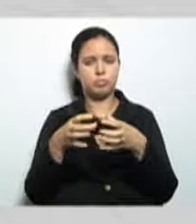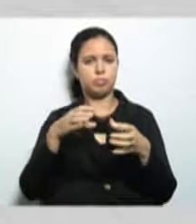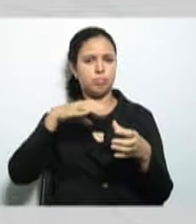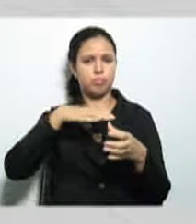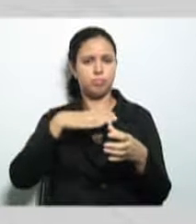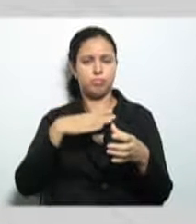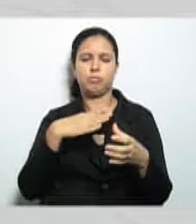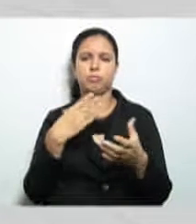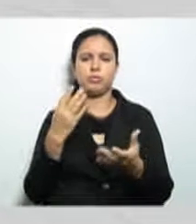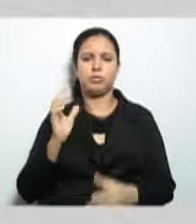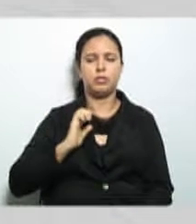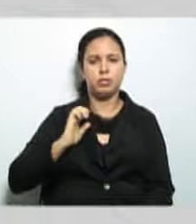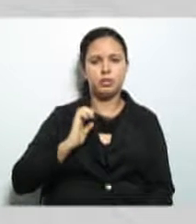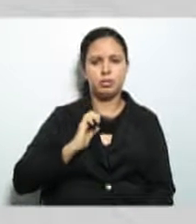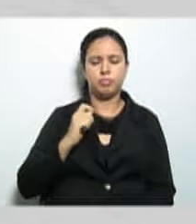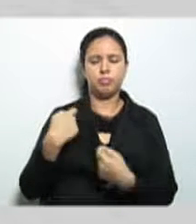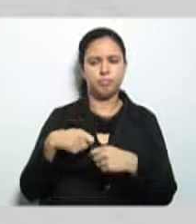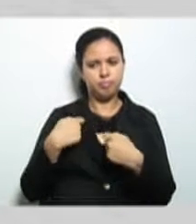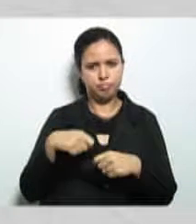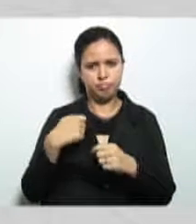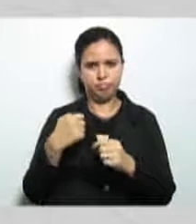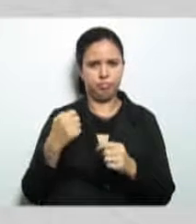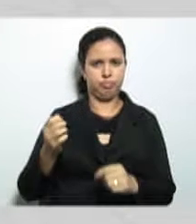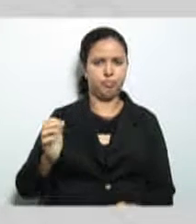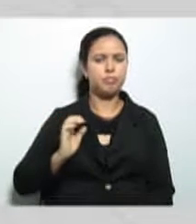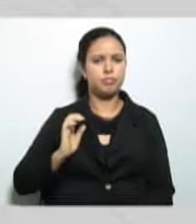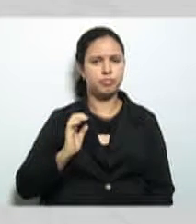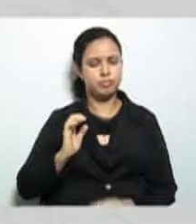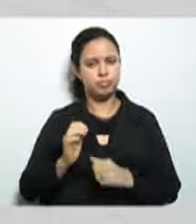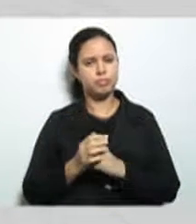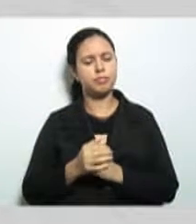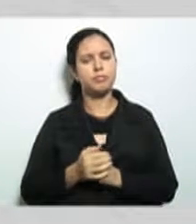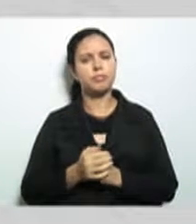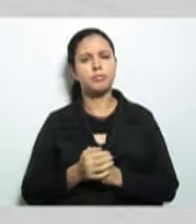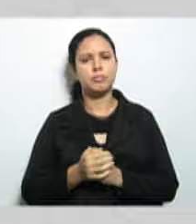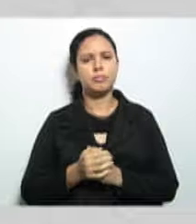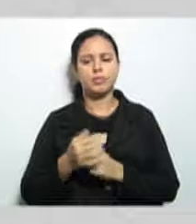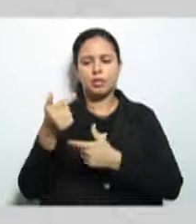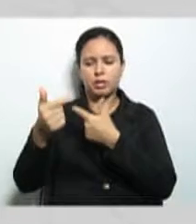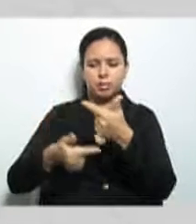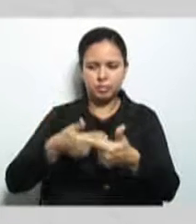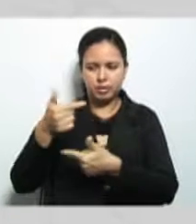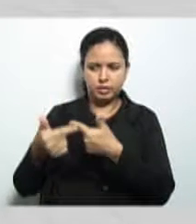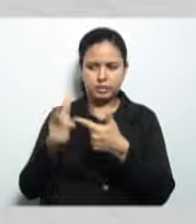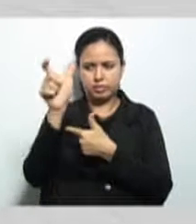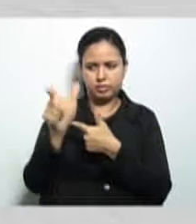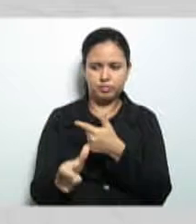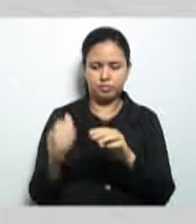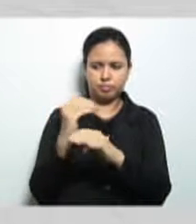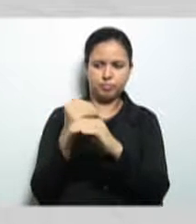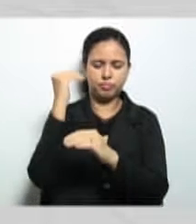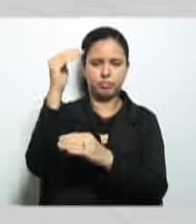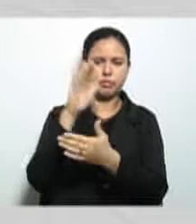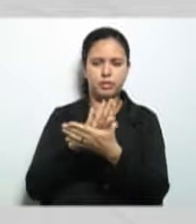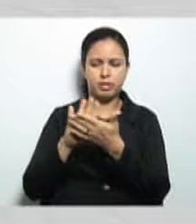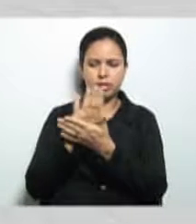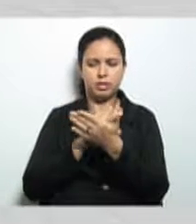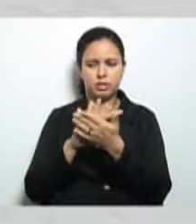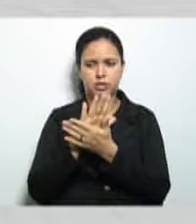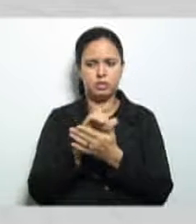do imperador, os sacerdotes não trabalhavam. Isso é muito semelhante ao feudalismo, como a gente viu na nossa aula.